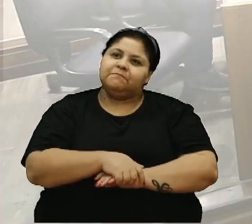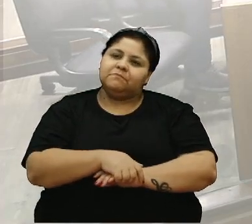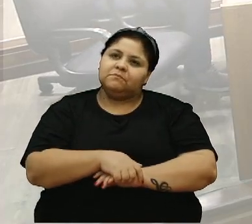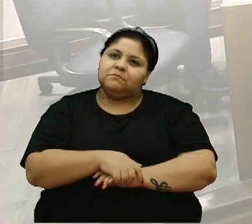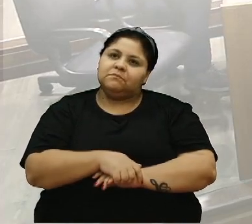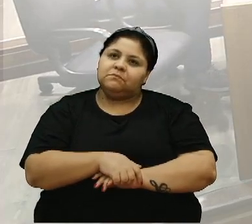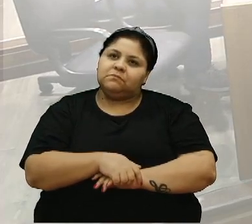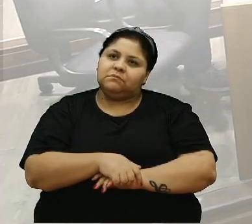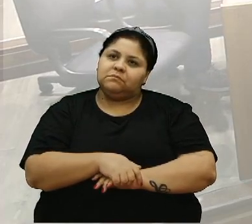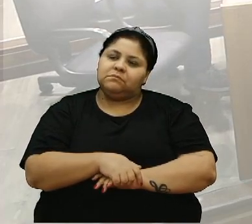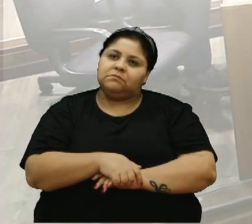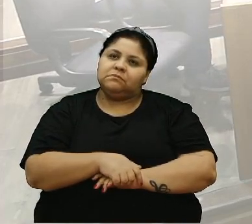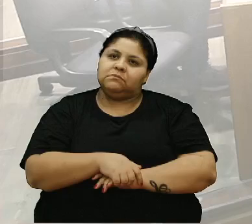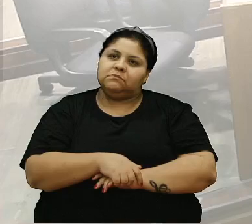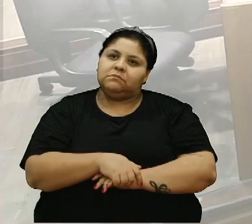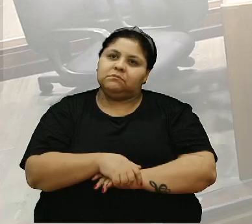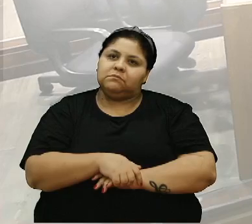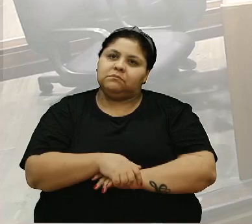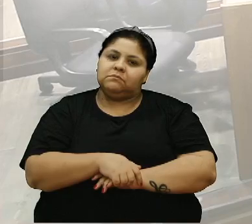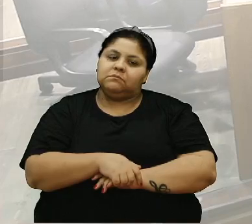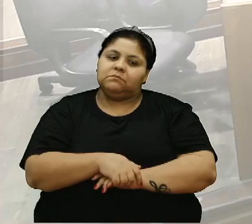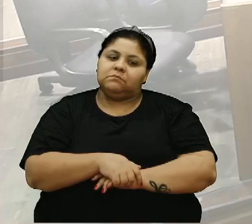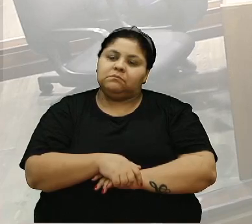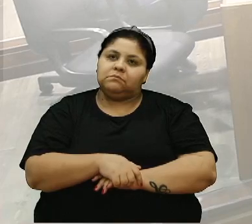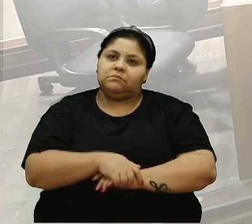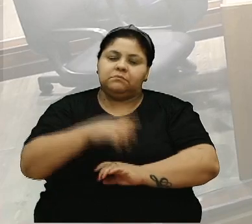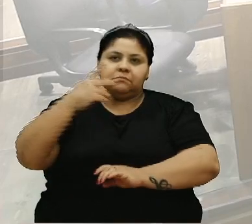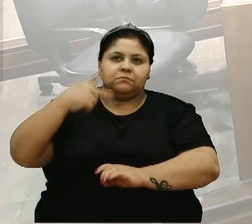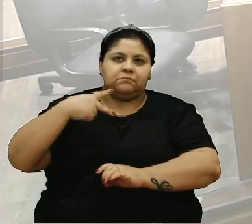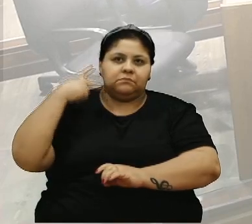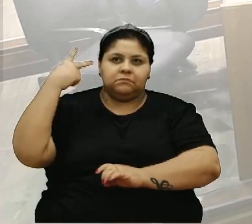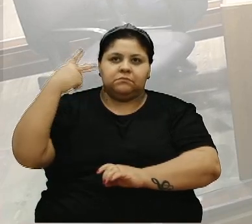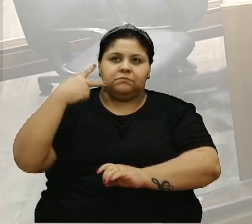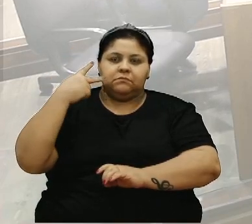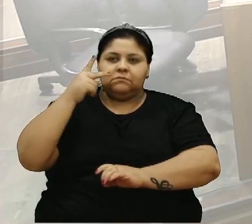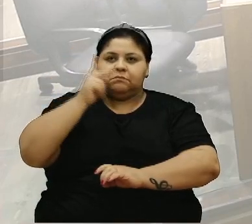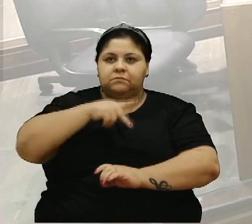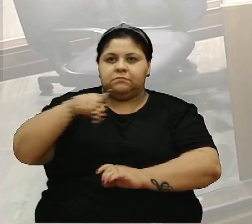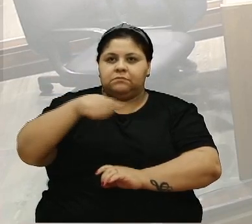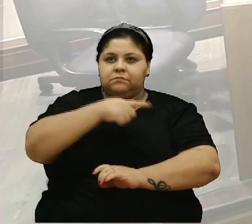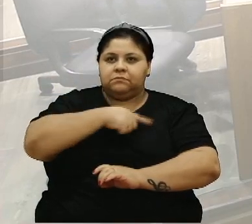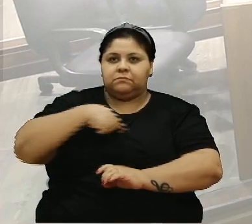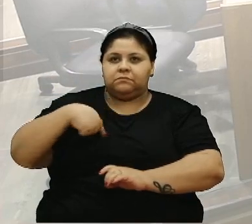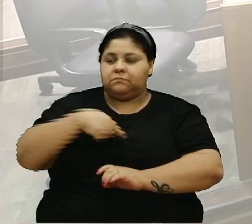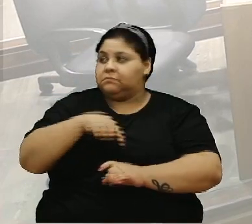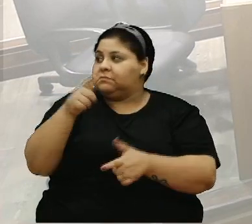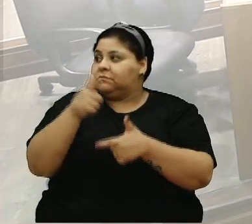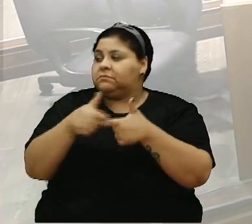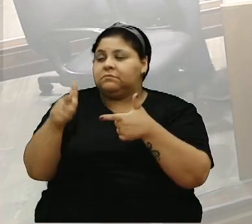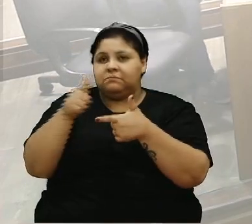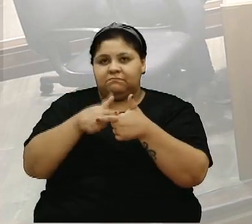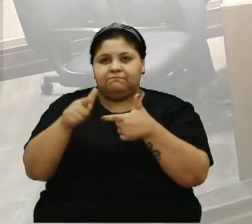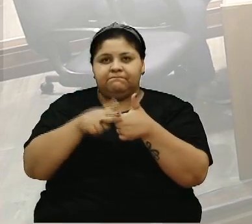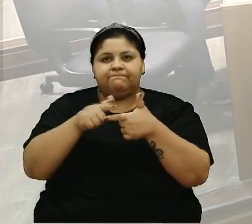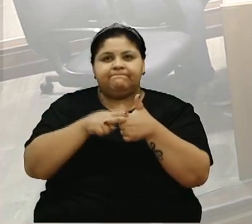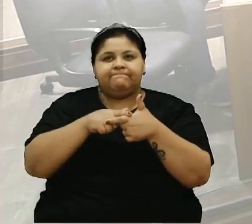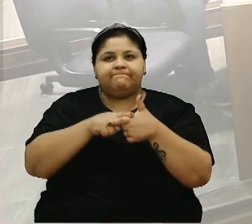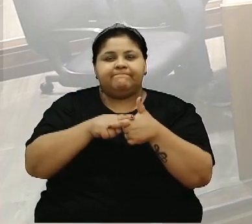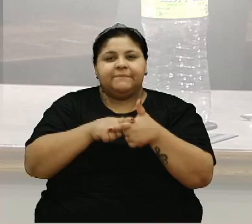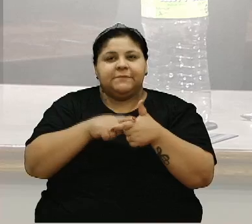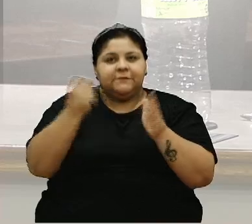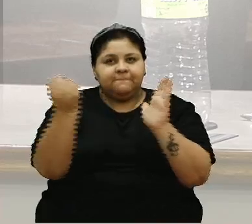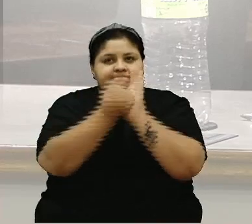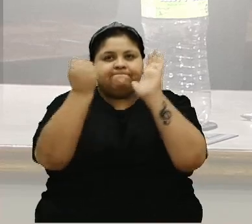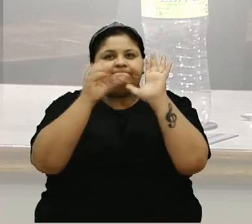Rafael. Bom, vereador Zanquim, esse problema está impactando toda a região. Não é